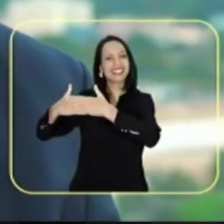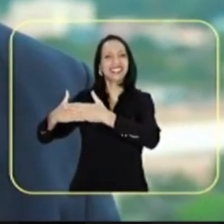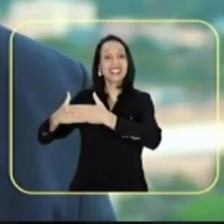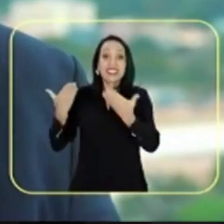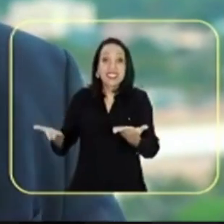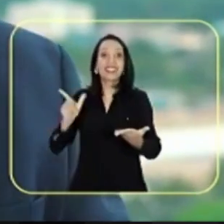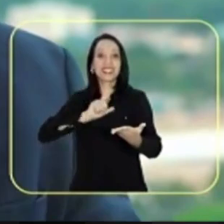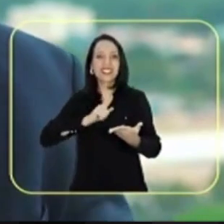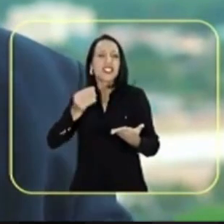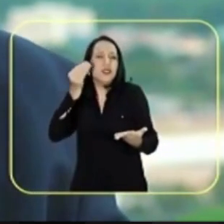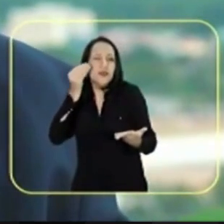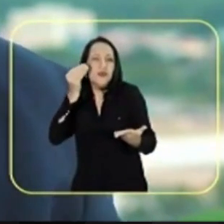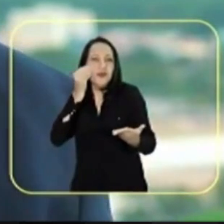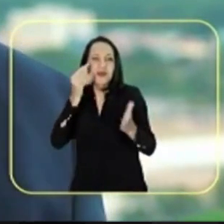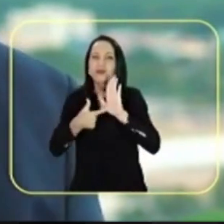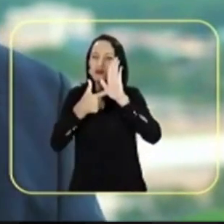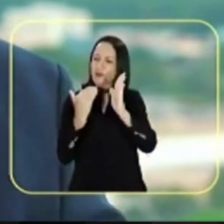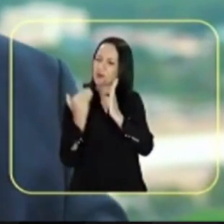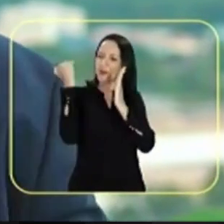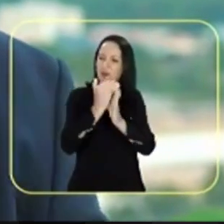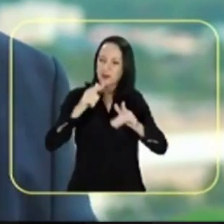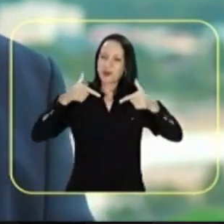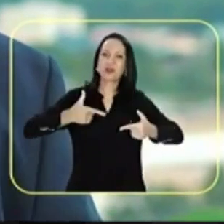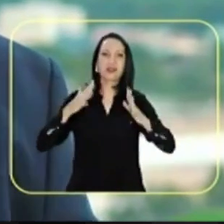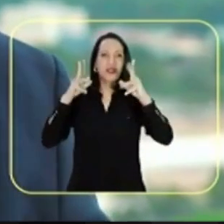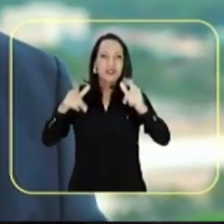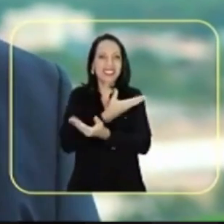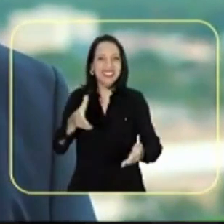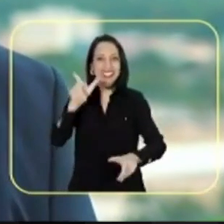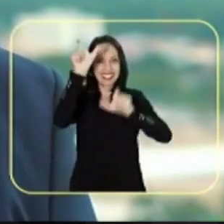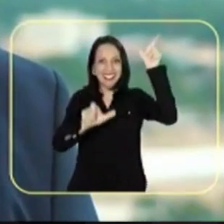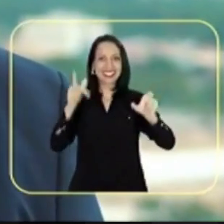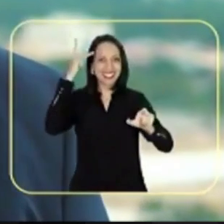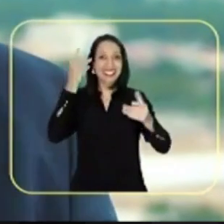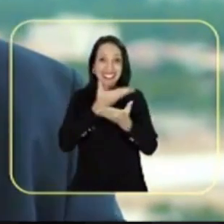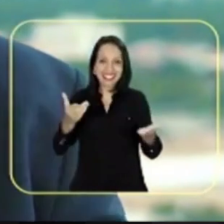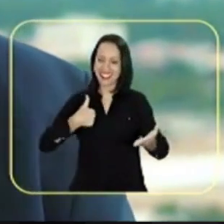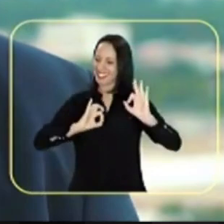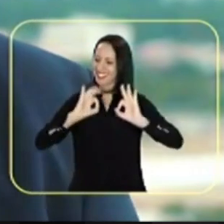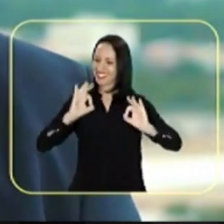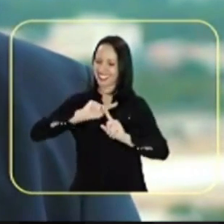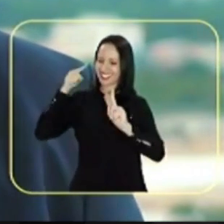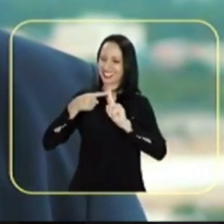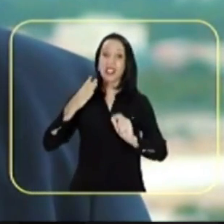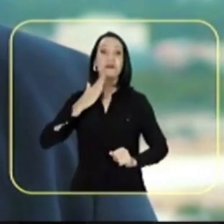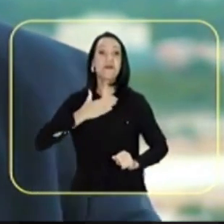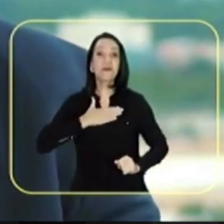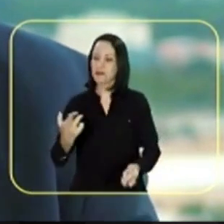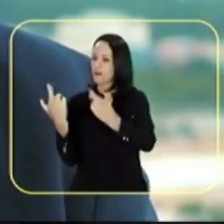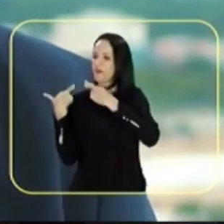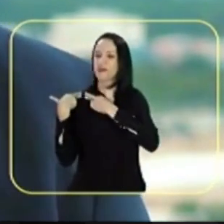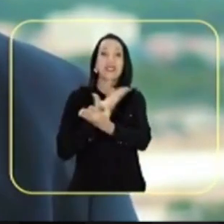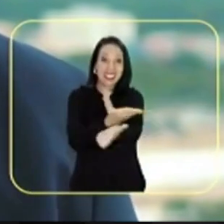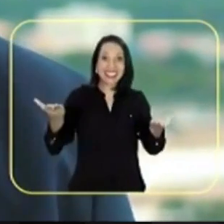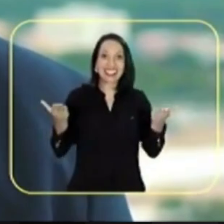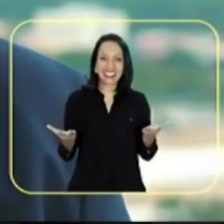e progresso. Mas também é a oportunidade de fazer muito mais para todos os paulistas. Eu estou preparado para essa tarefa. Esse é o